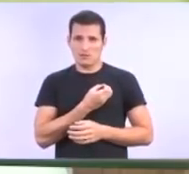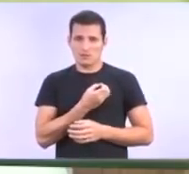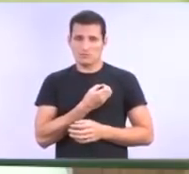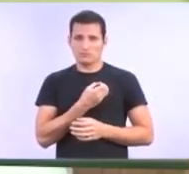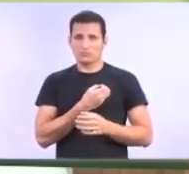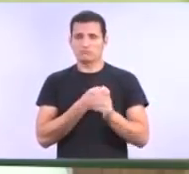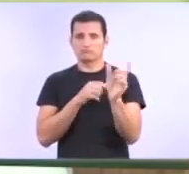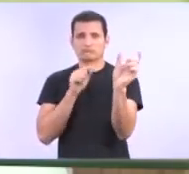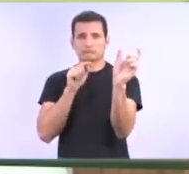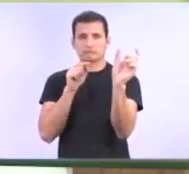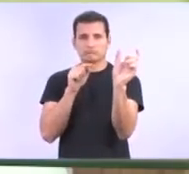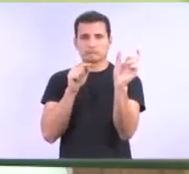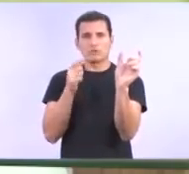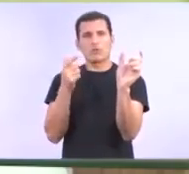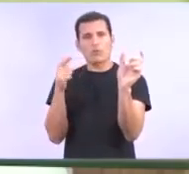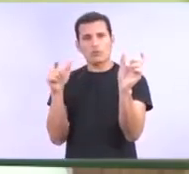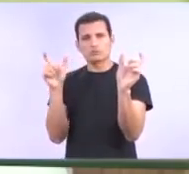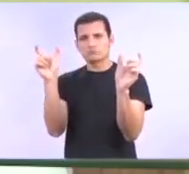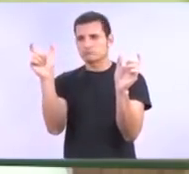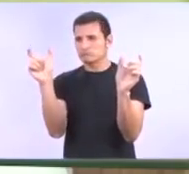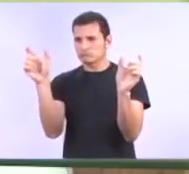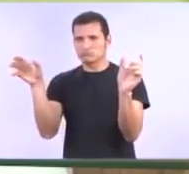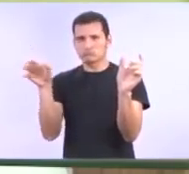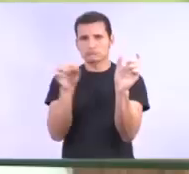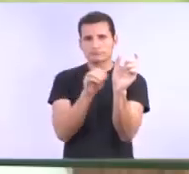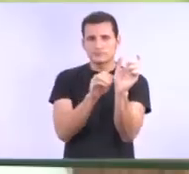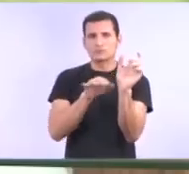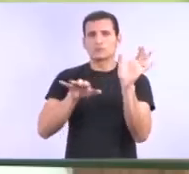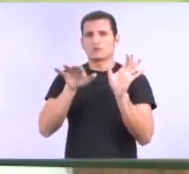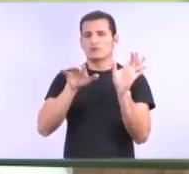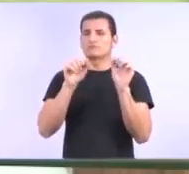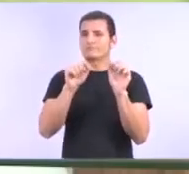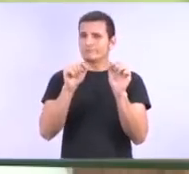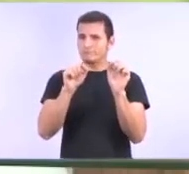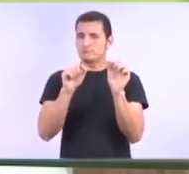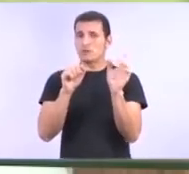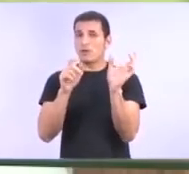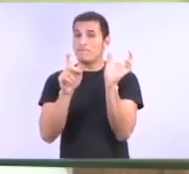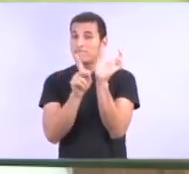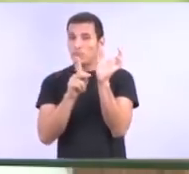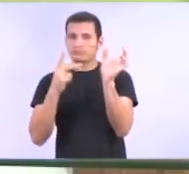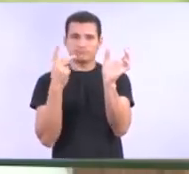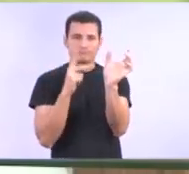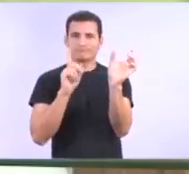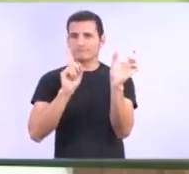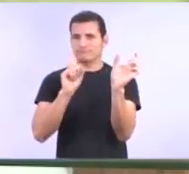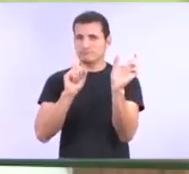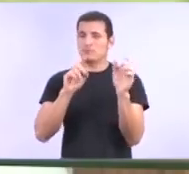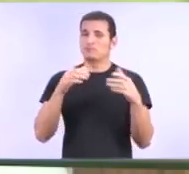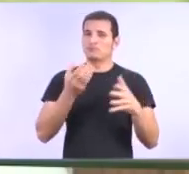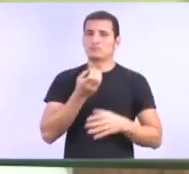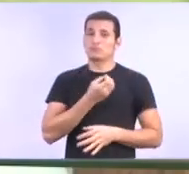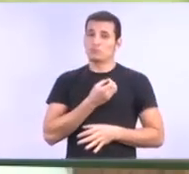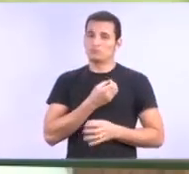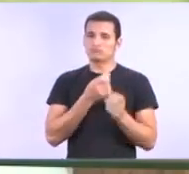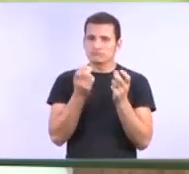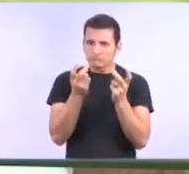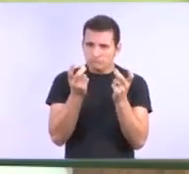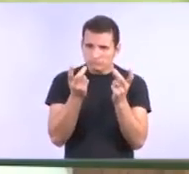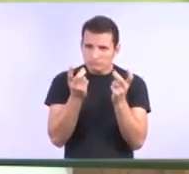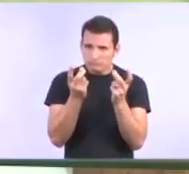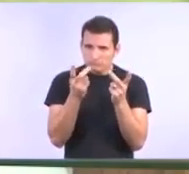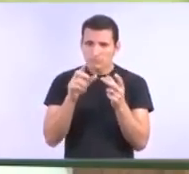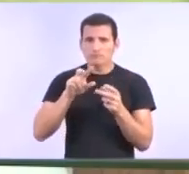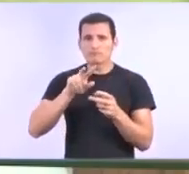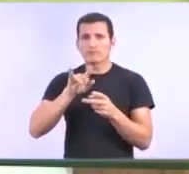outra operação, cuidado, aí pode ser um atributo que não seja do objeto. Então, o número de produtos vendidos vai ser